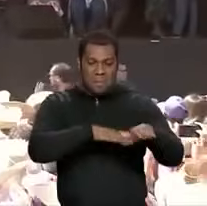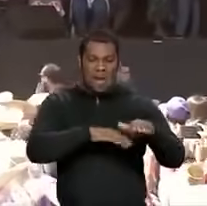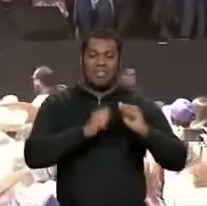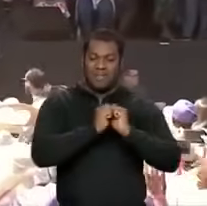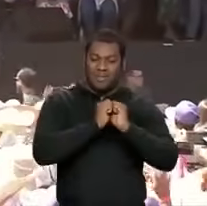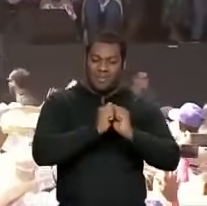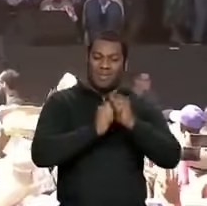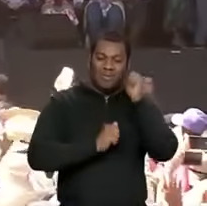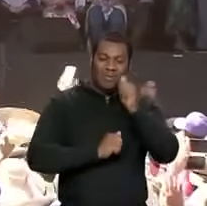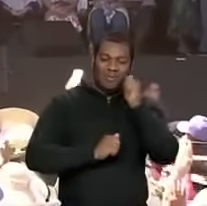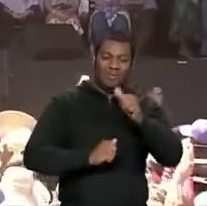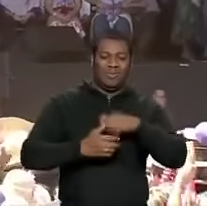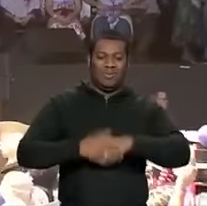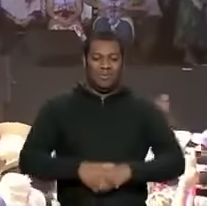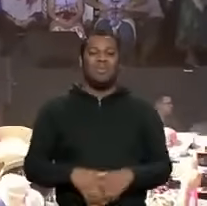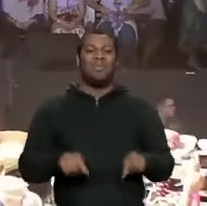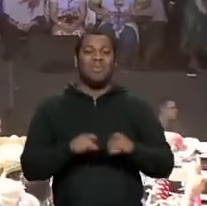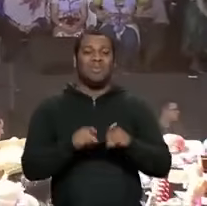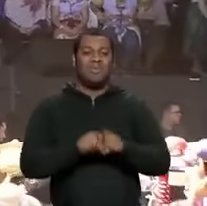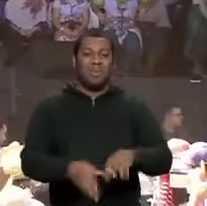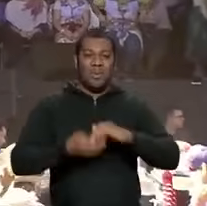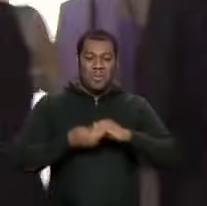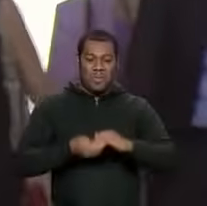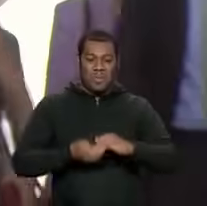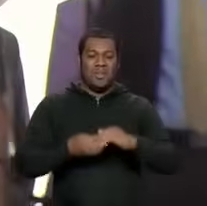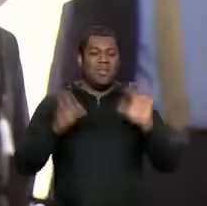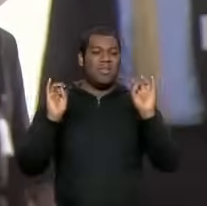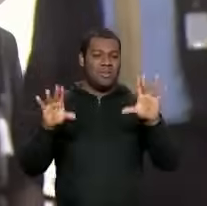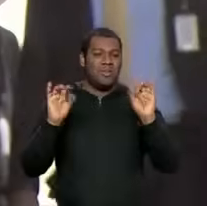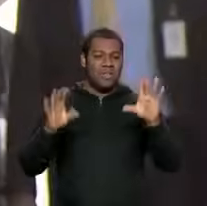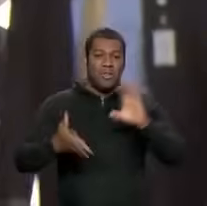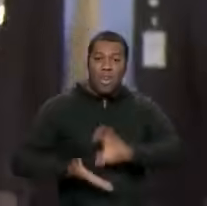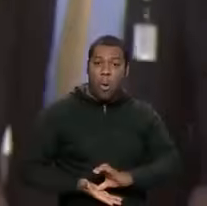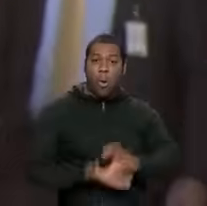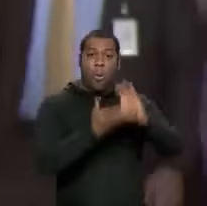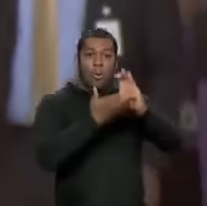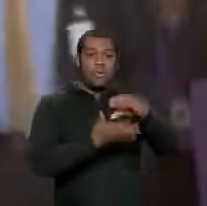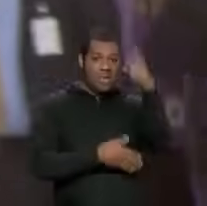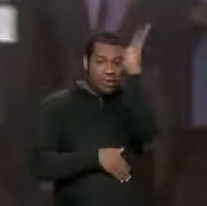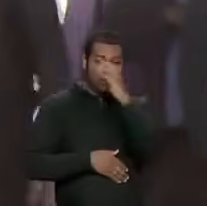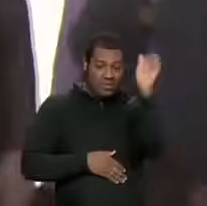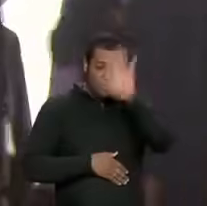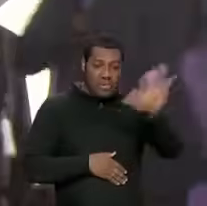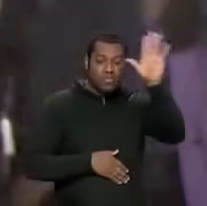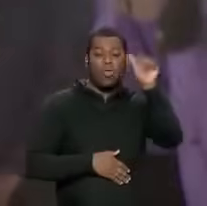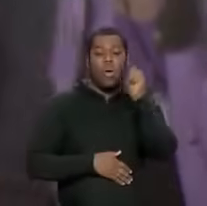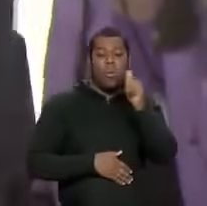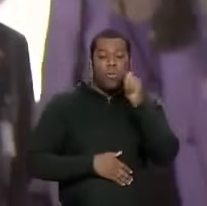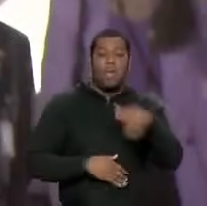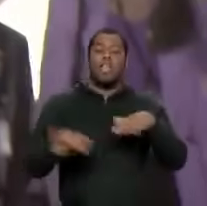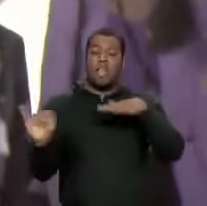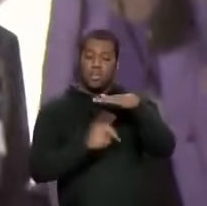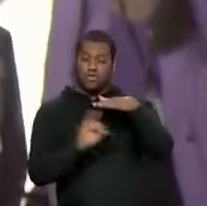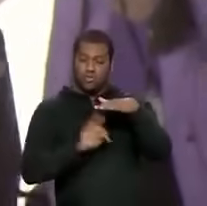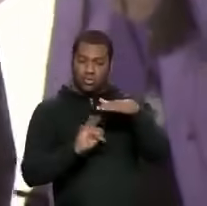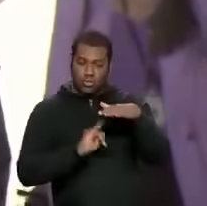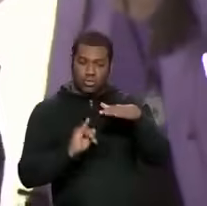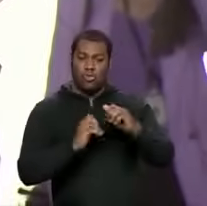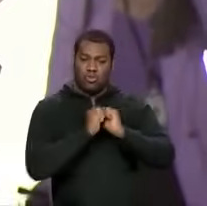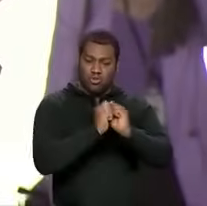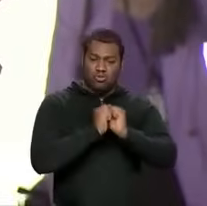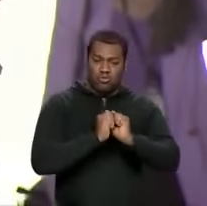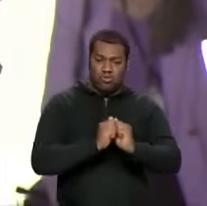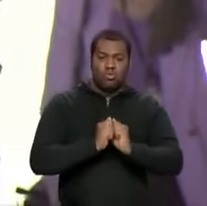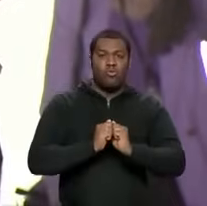e de forma muito especial a nossa comissão nacional de mulheres as organizações parceiras que